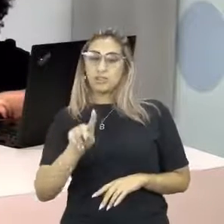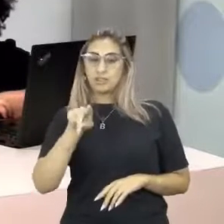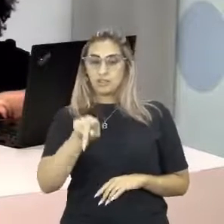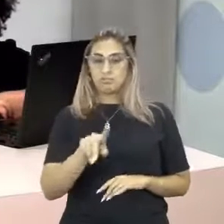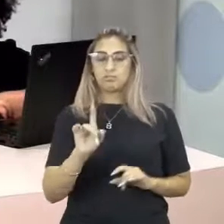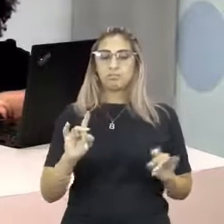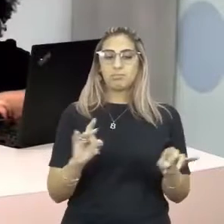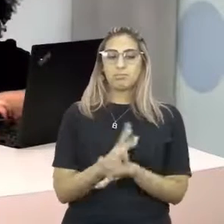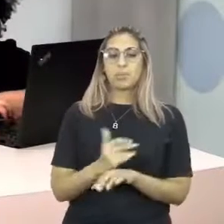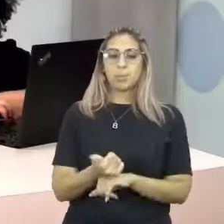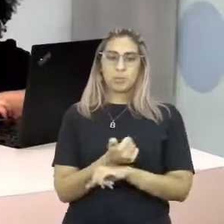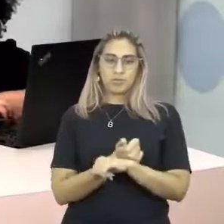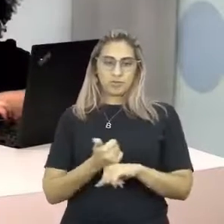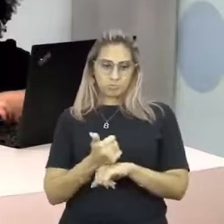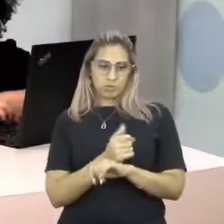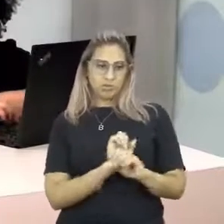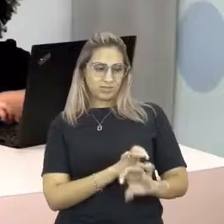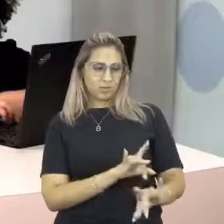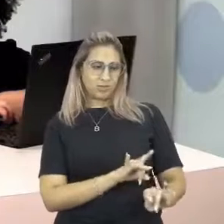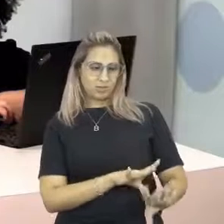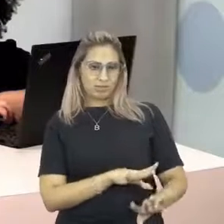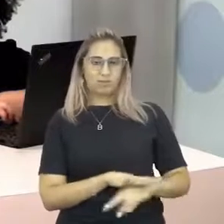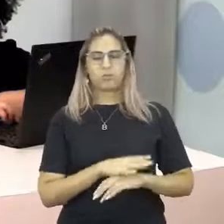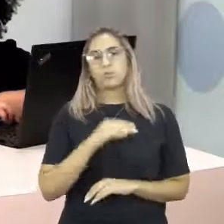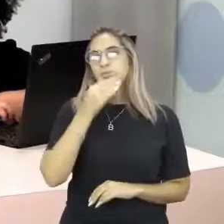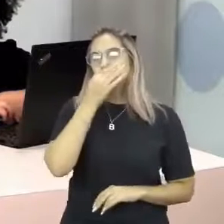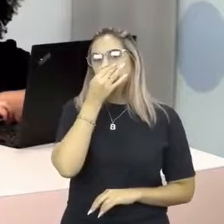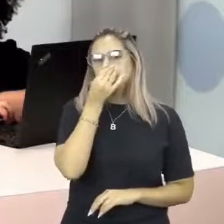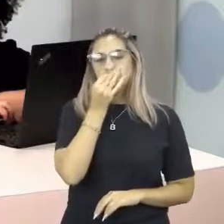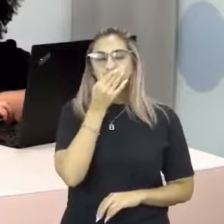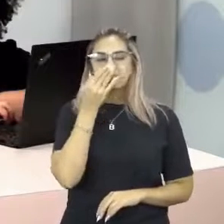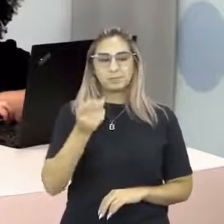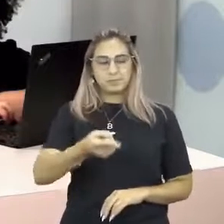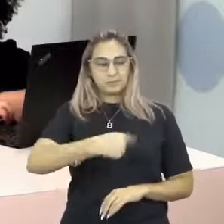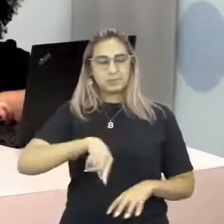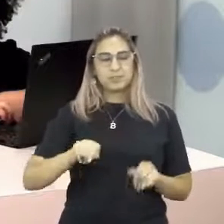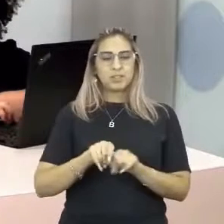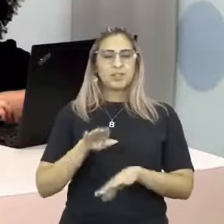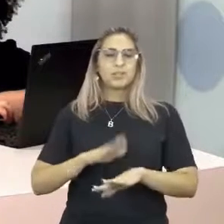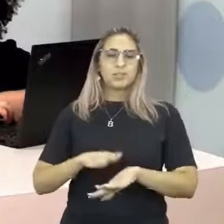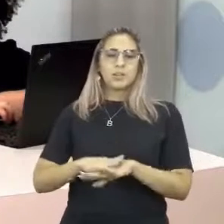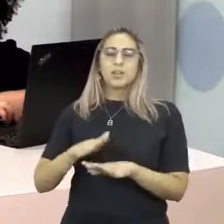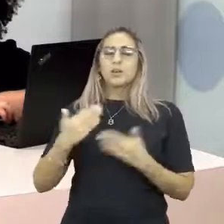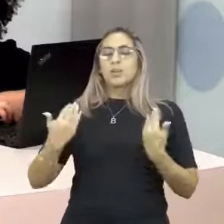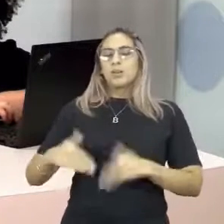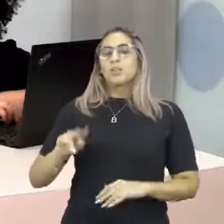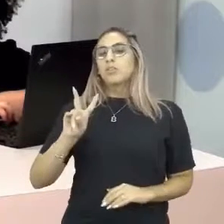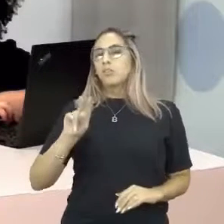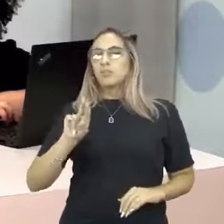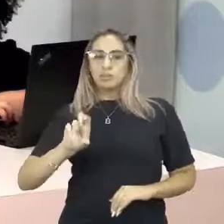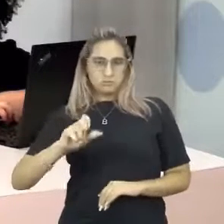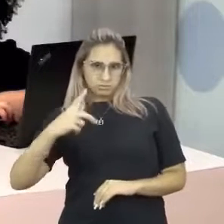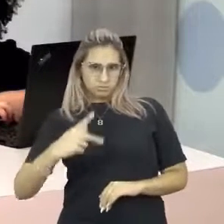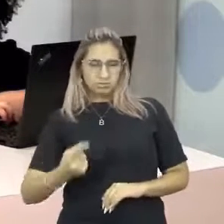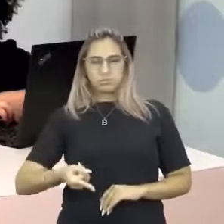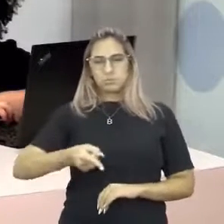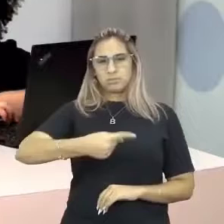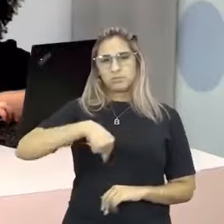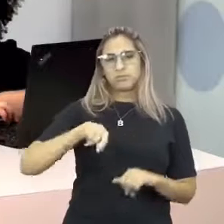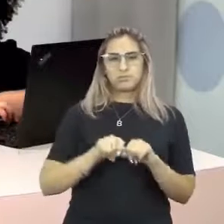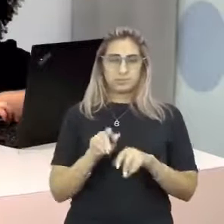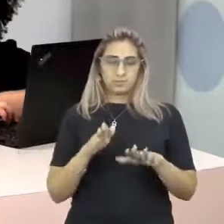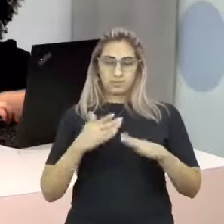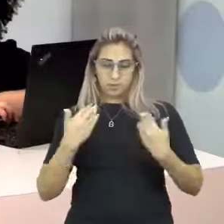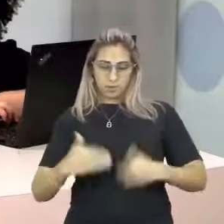técnico profissionalizante. Hoje a gente está falando da inscrição dos candidatos que fizeram a prova da VUNESP. Então, os candidatos que fizeram a prova